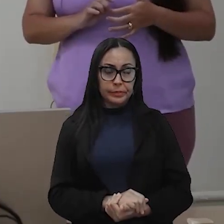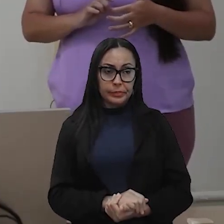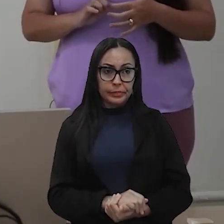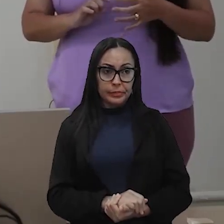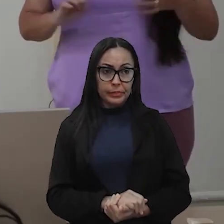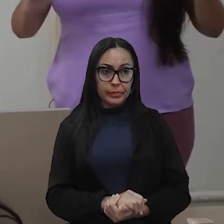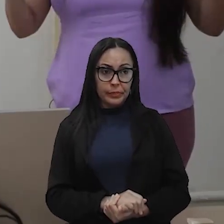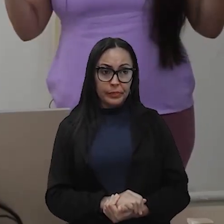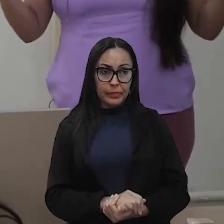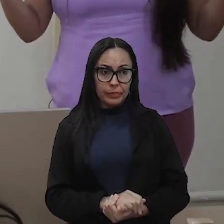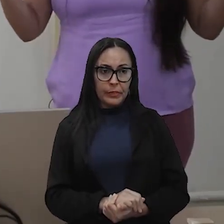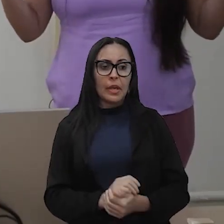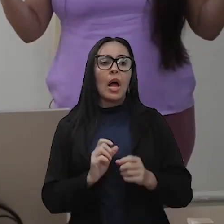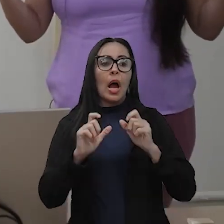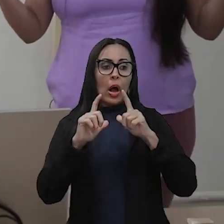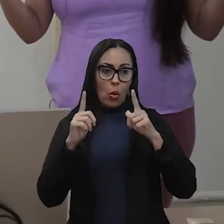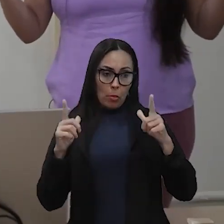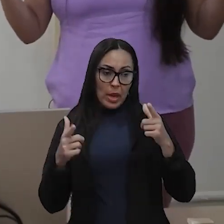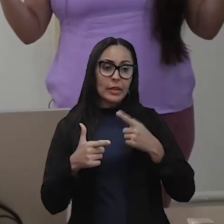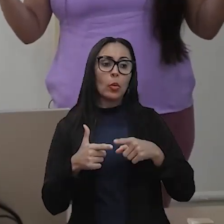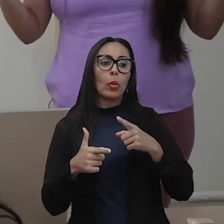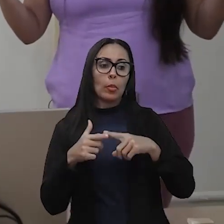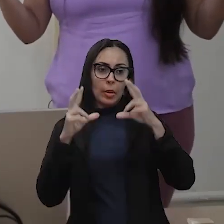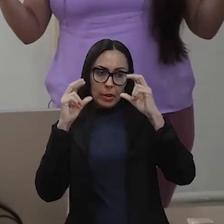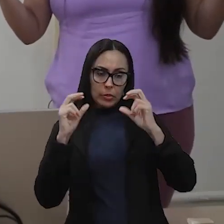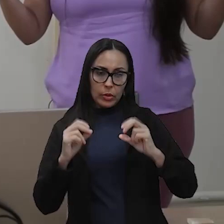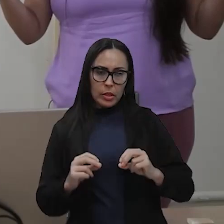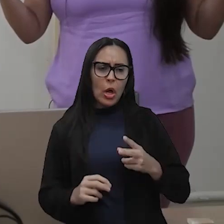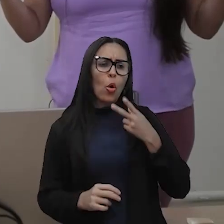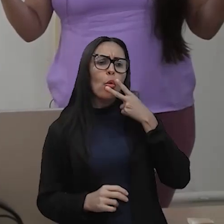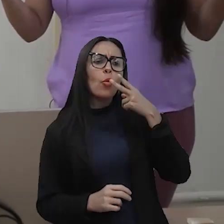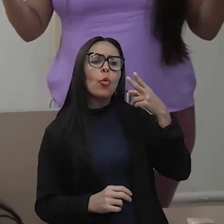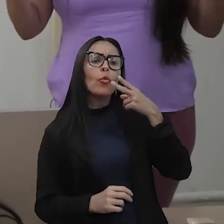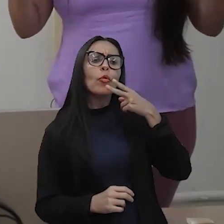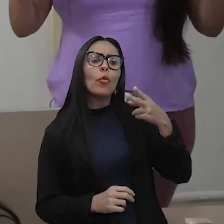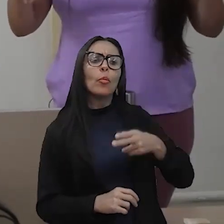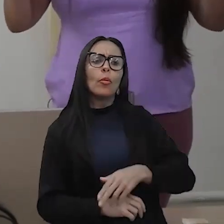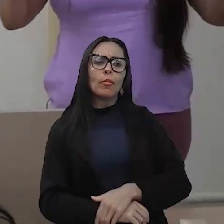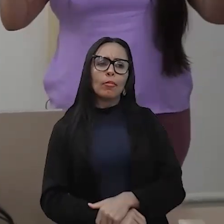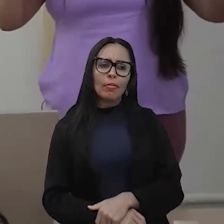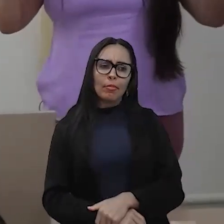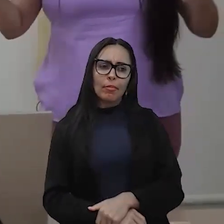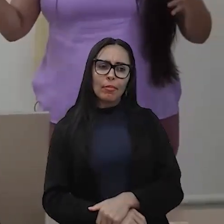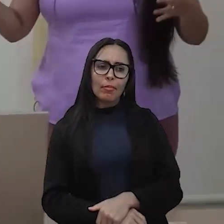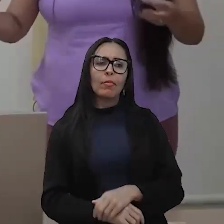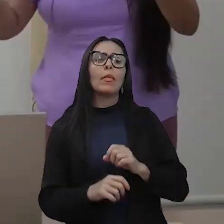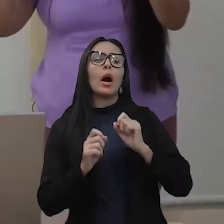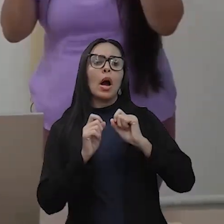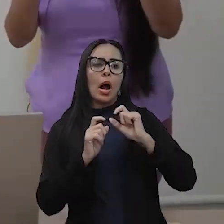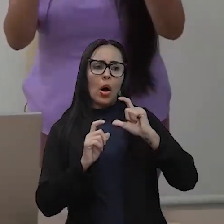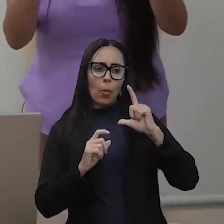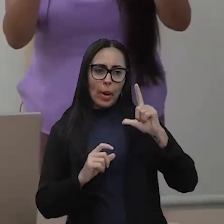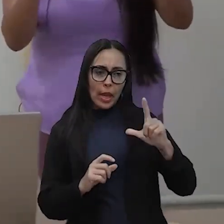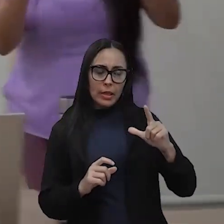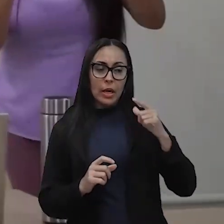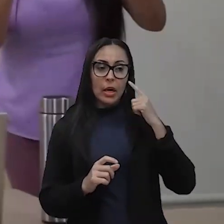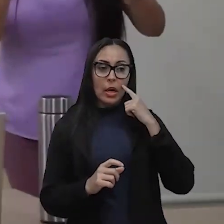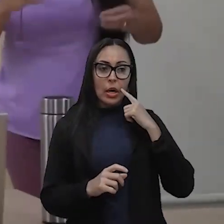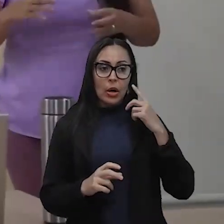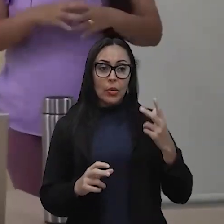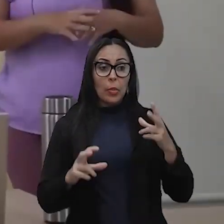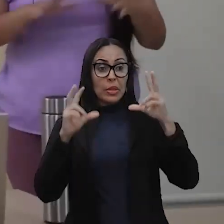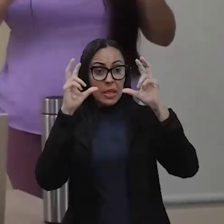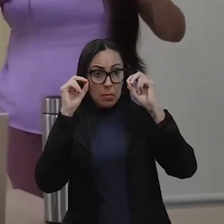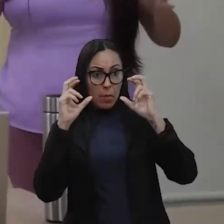Aumenta. O fumo, aumenta ou diminui? De câncer de mama, por incrível que